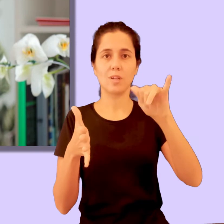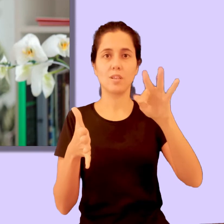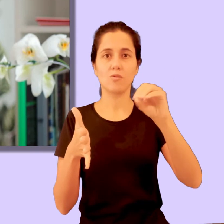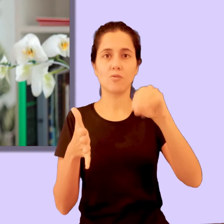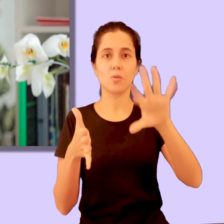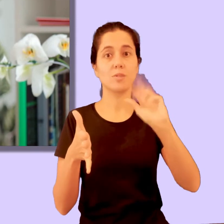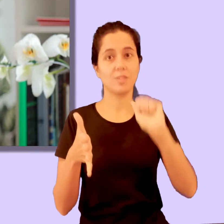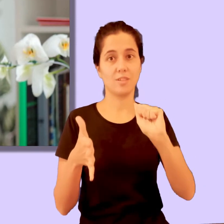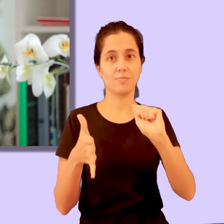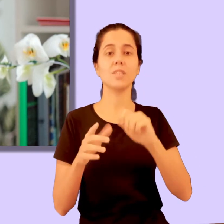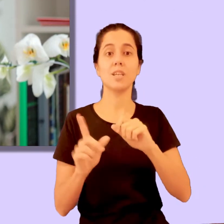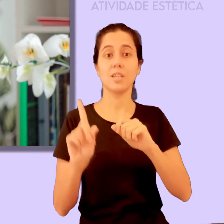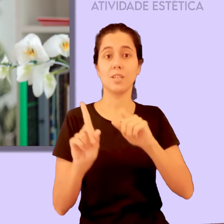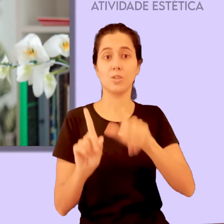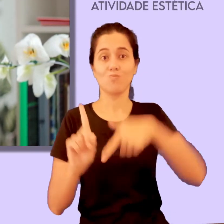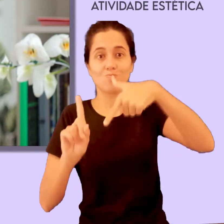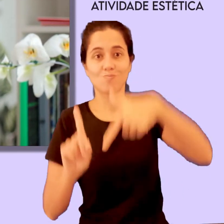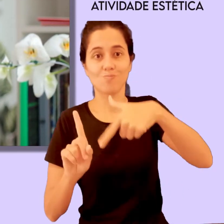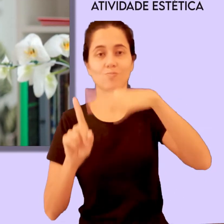mas sobretudo